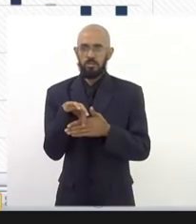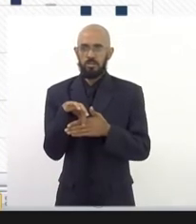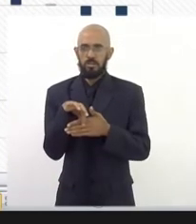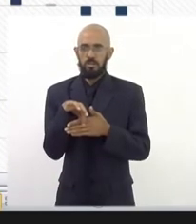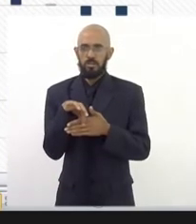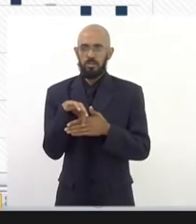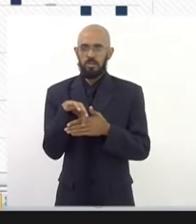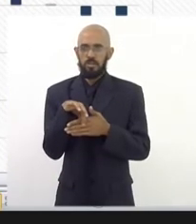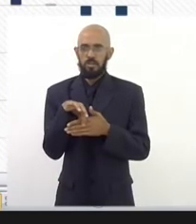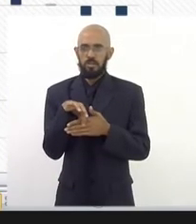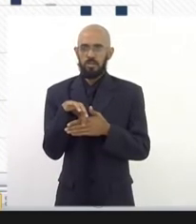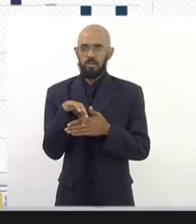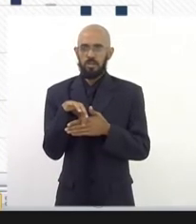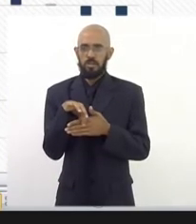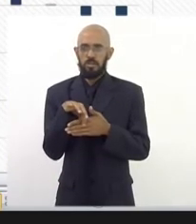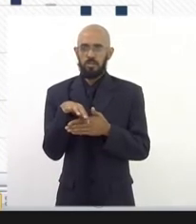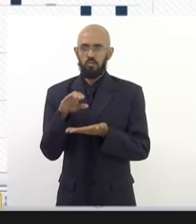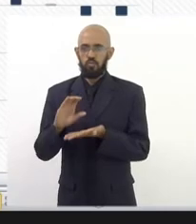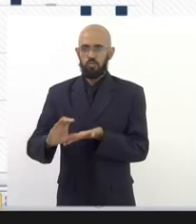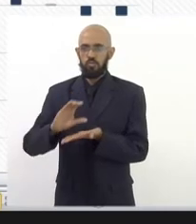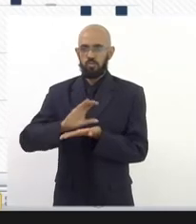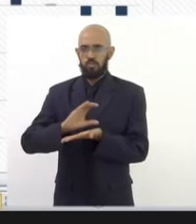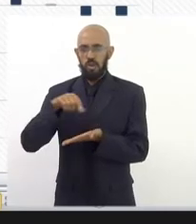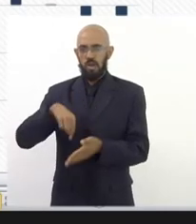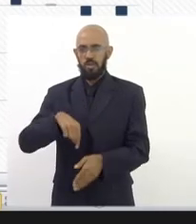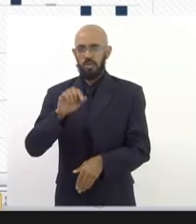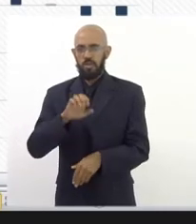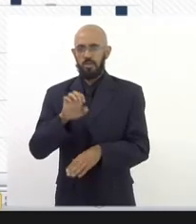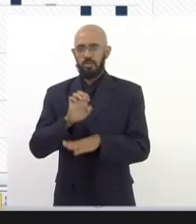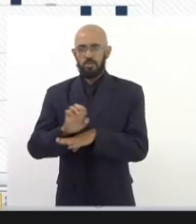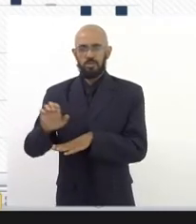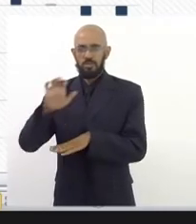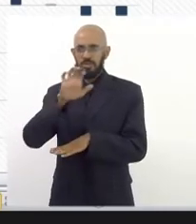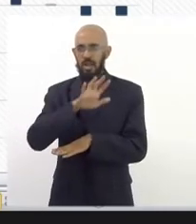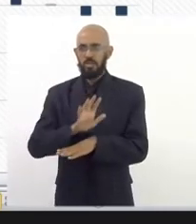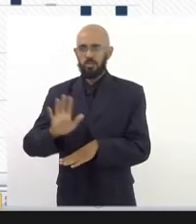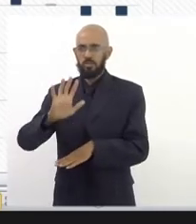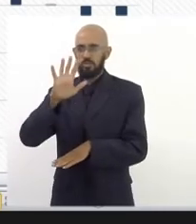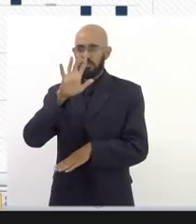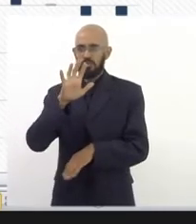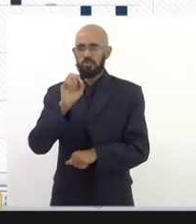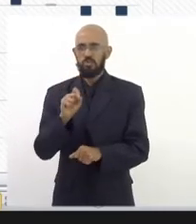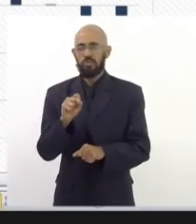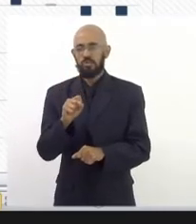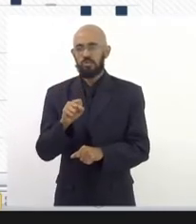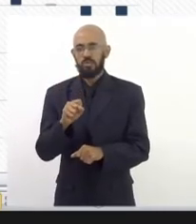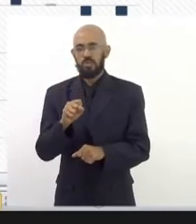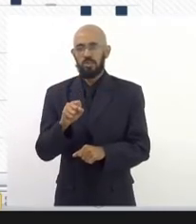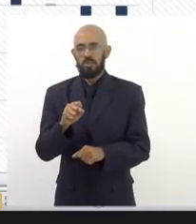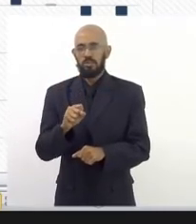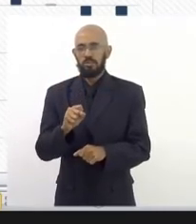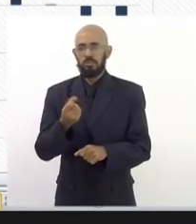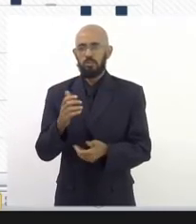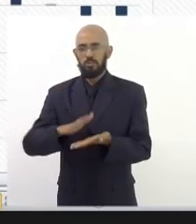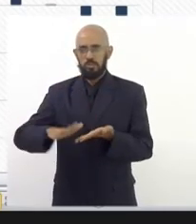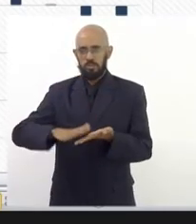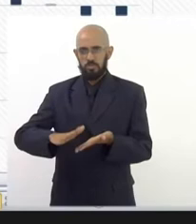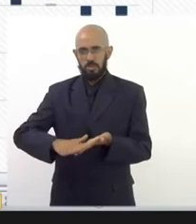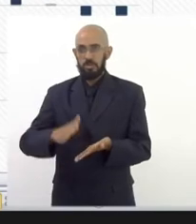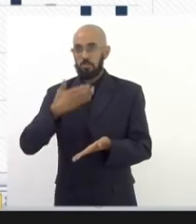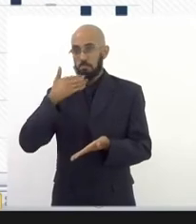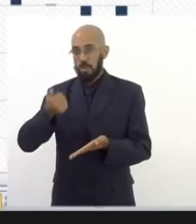resultado orçamentário por unidade da federação em relação à receita corrente líquida. Então, melhor de